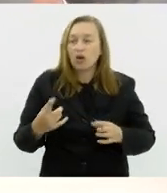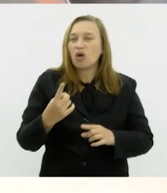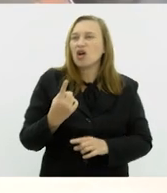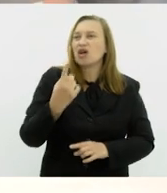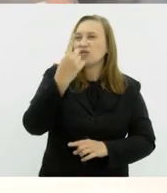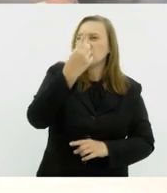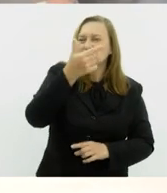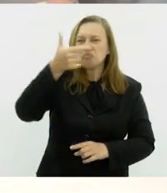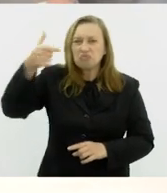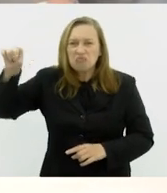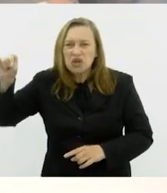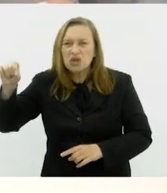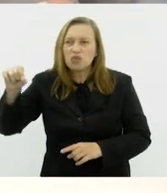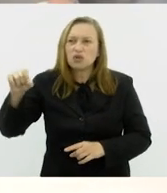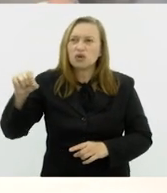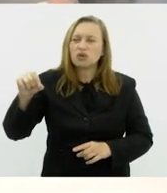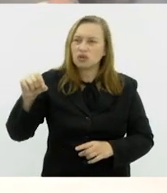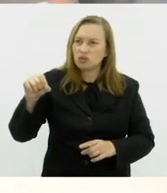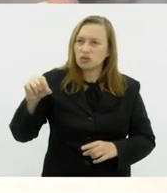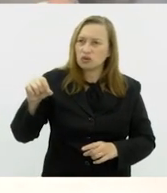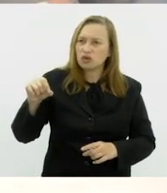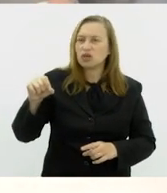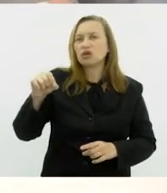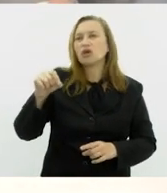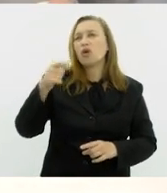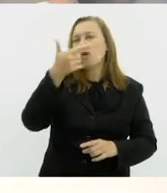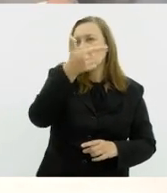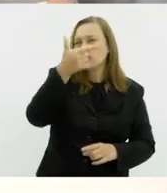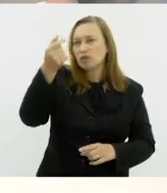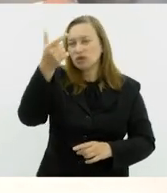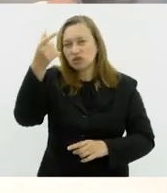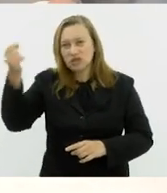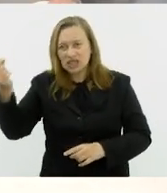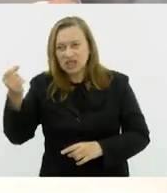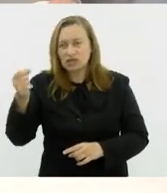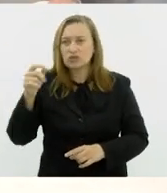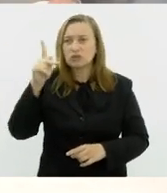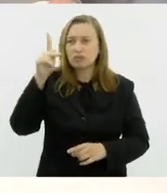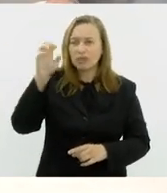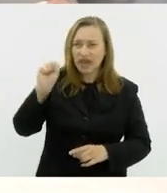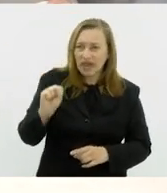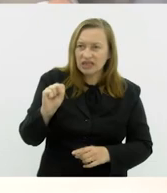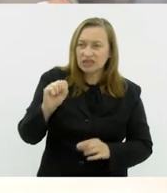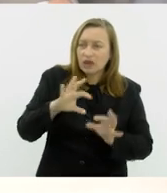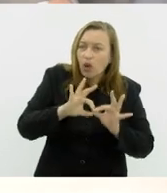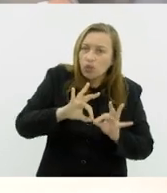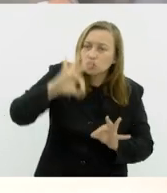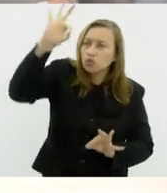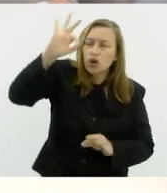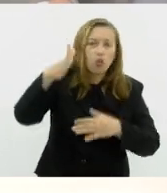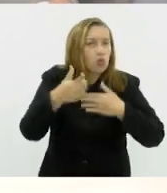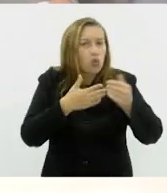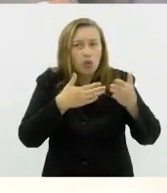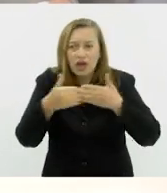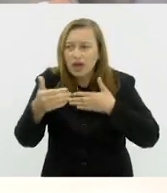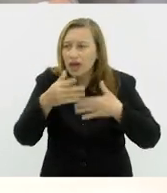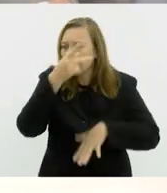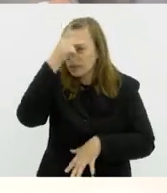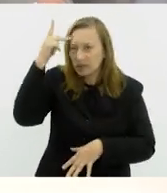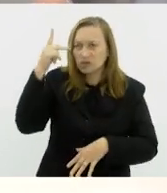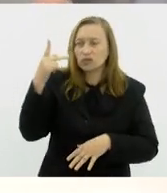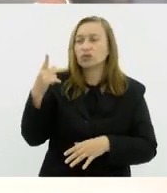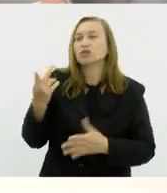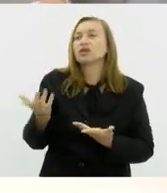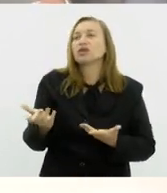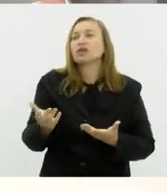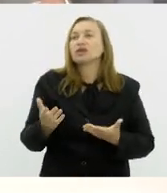1.200 pés de altura será fiscalizada não só pelo DSE, mas por qualquer cidadão que acesse